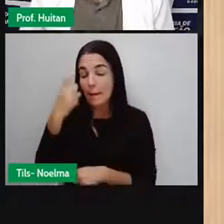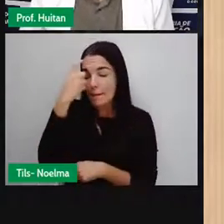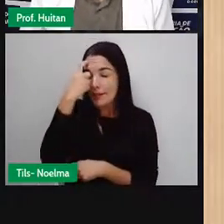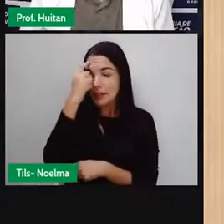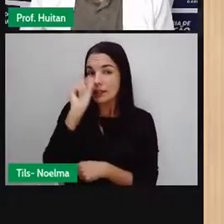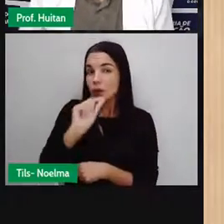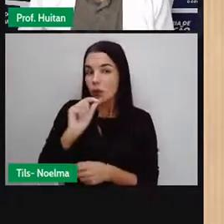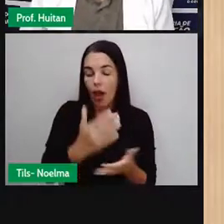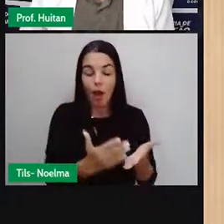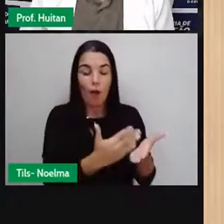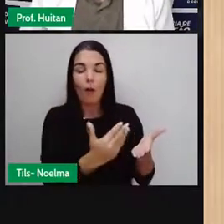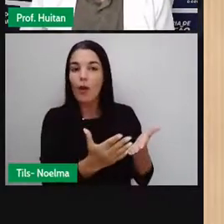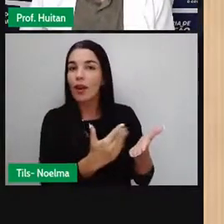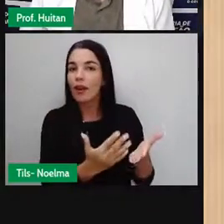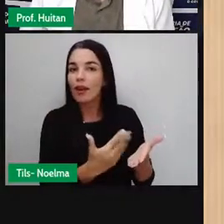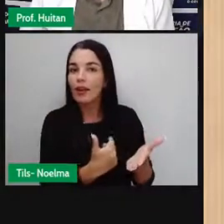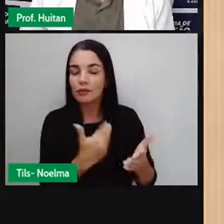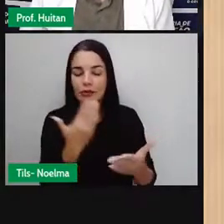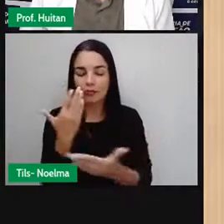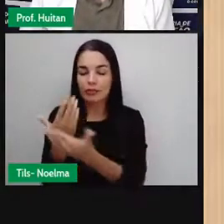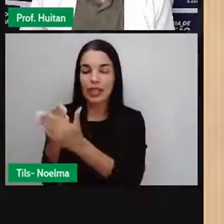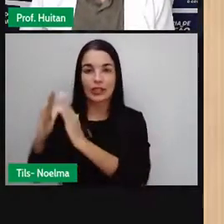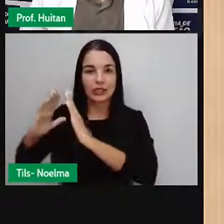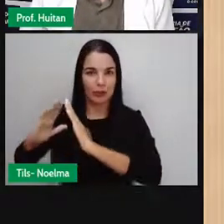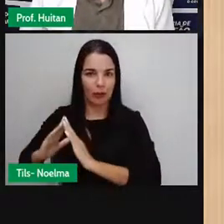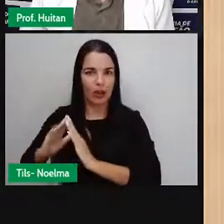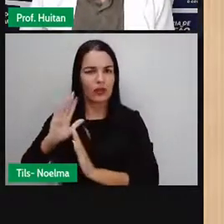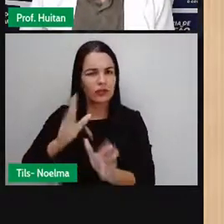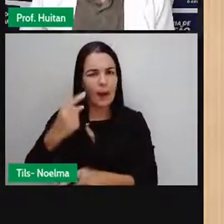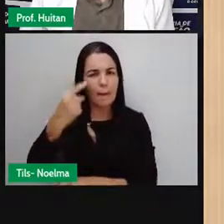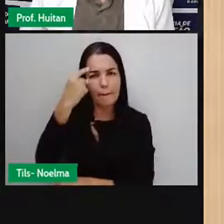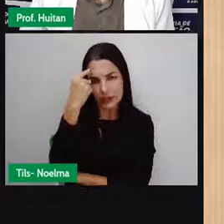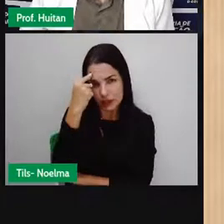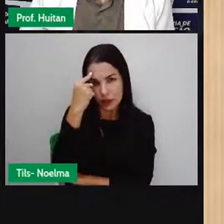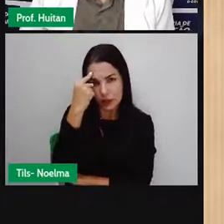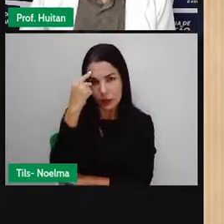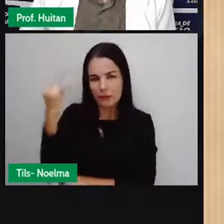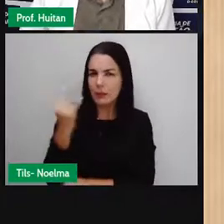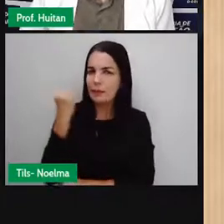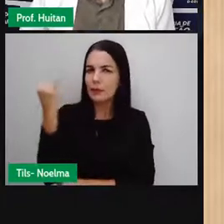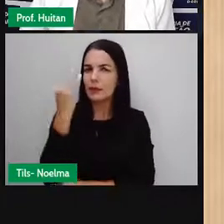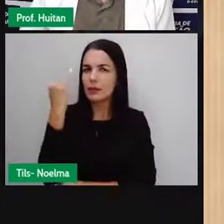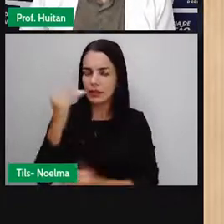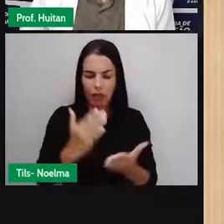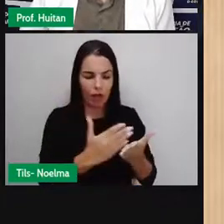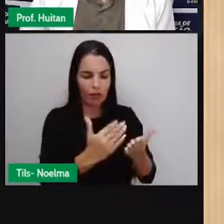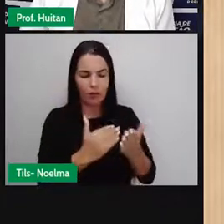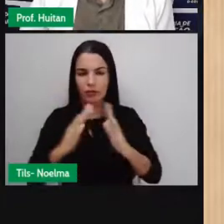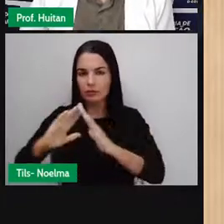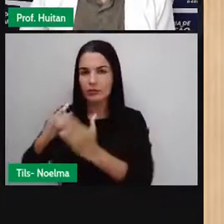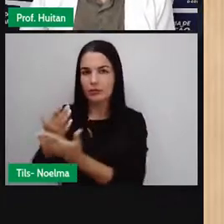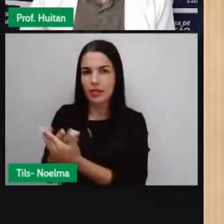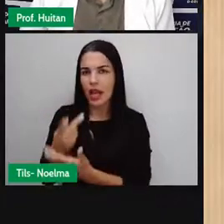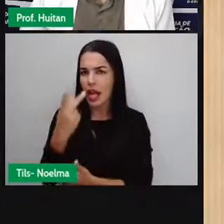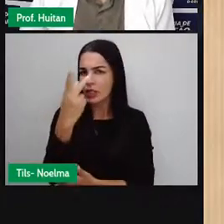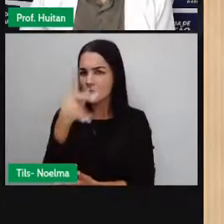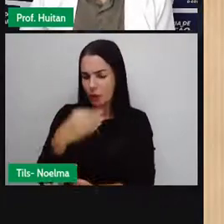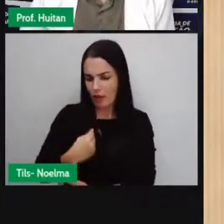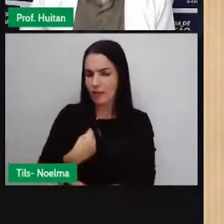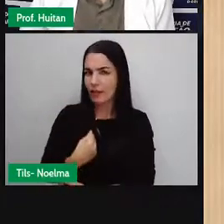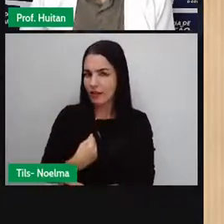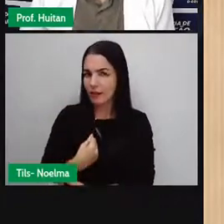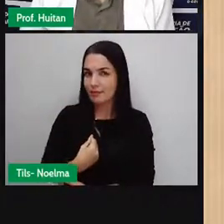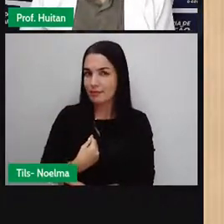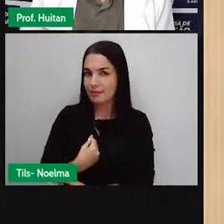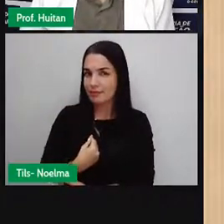livro didático. Já pensou na importância do livro didático para a sua vida? O que é que ele já pode ter feito